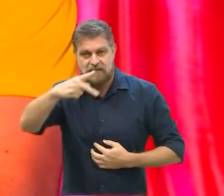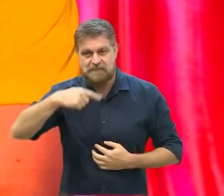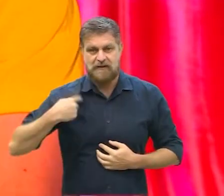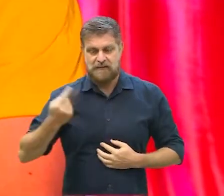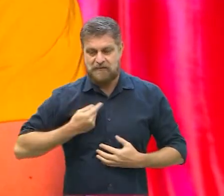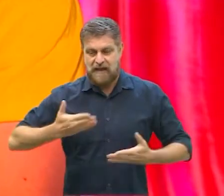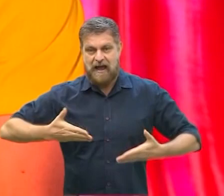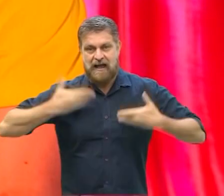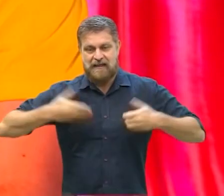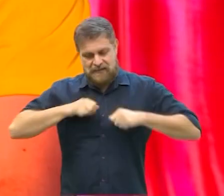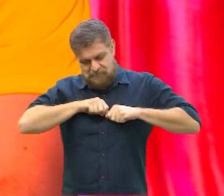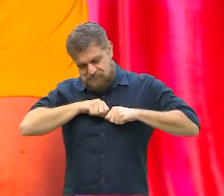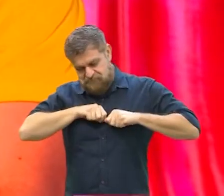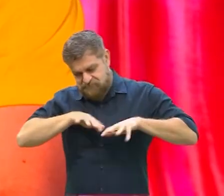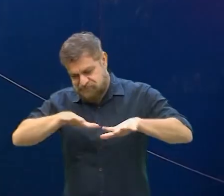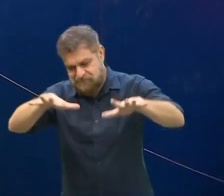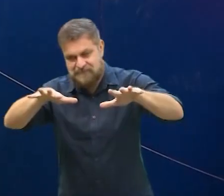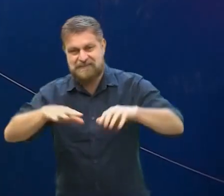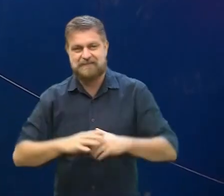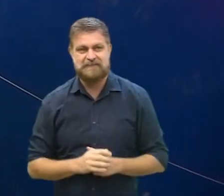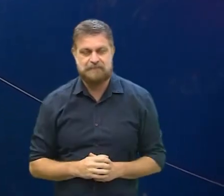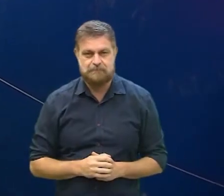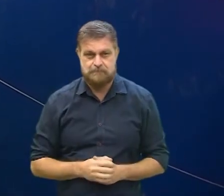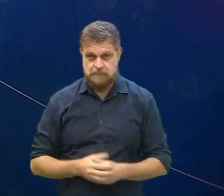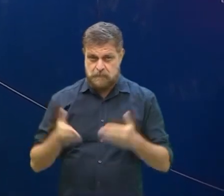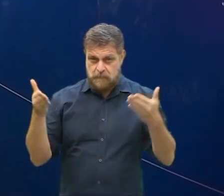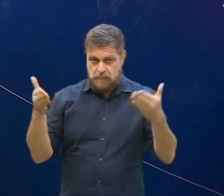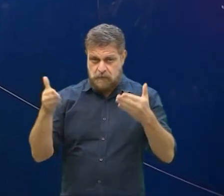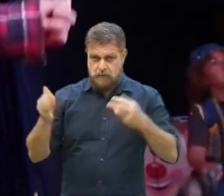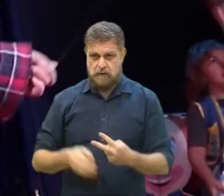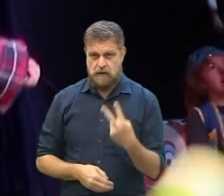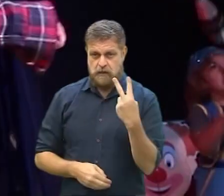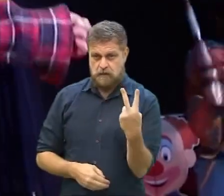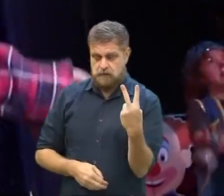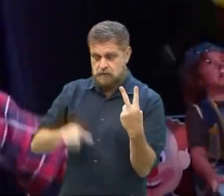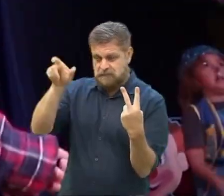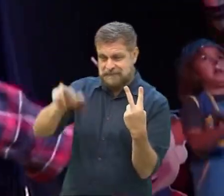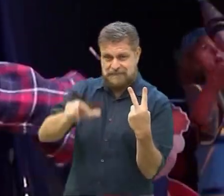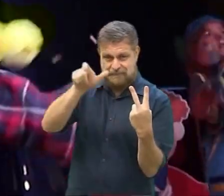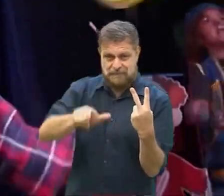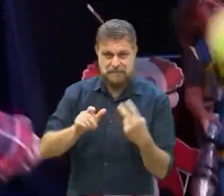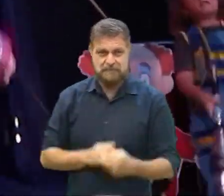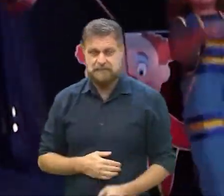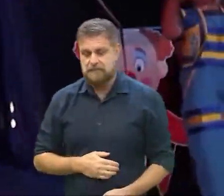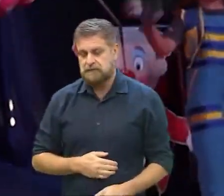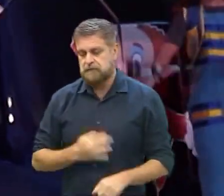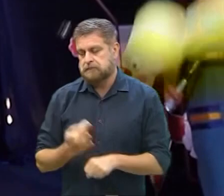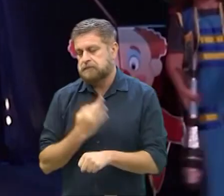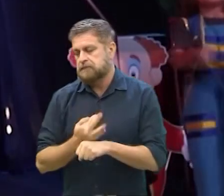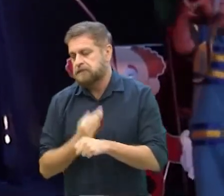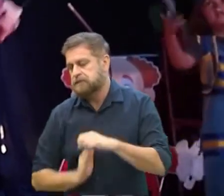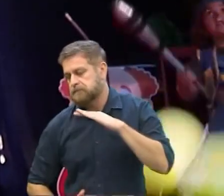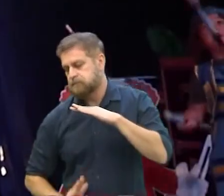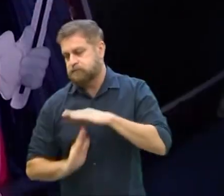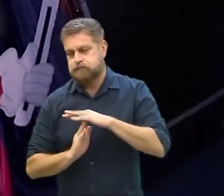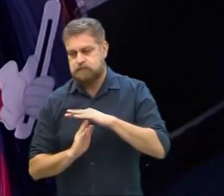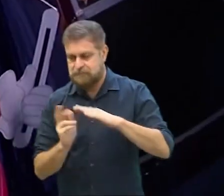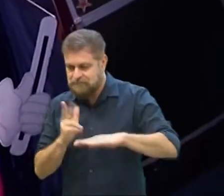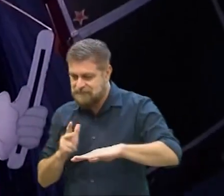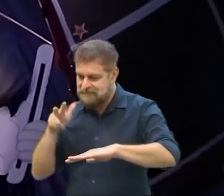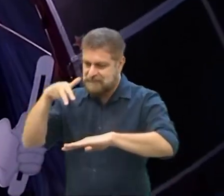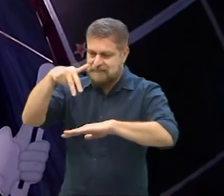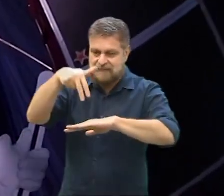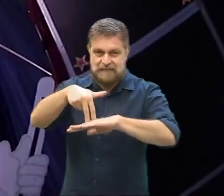levamos alegria para todos vocês. Agora, 2 pessoas que não estão mais aguentando a espera para subir no